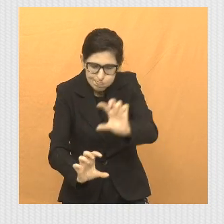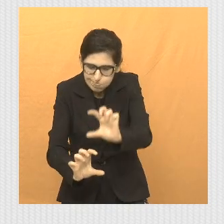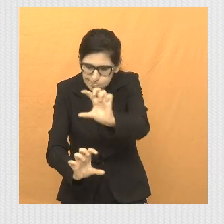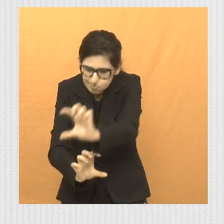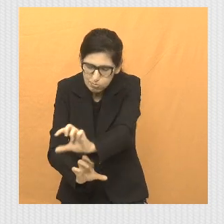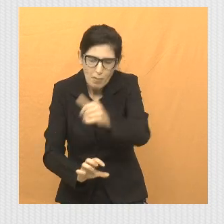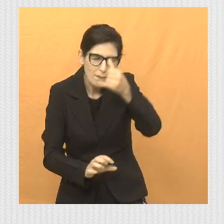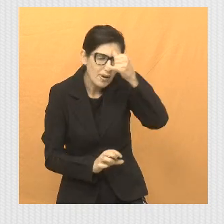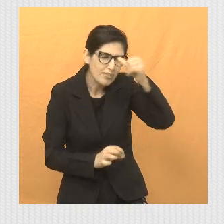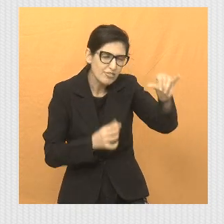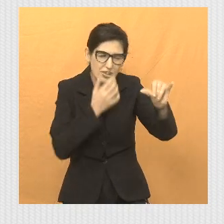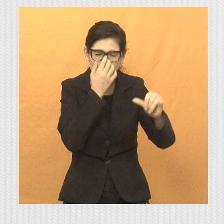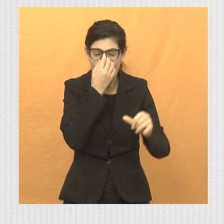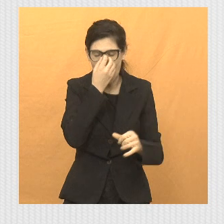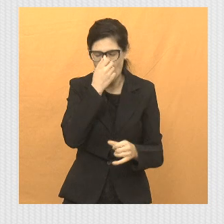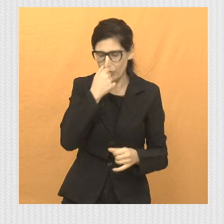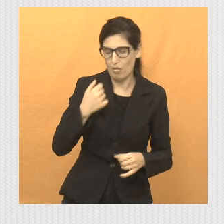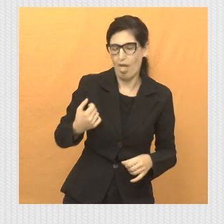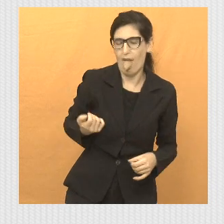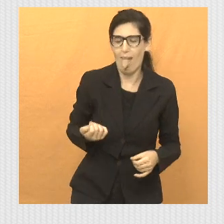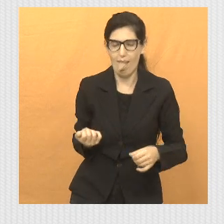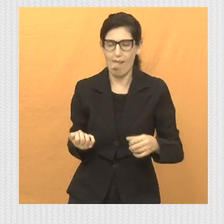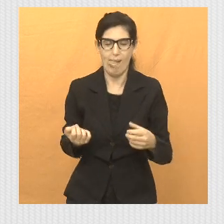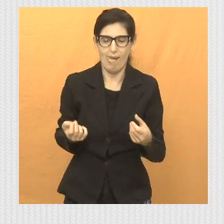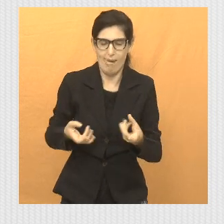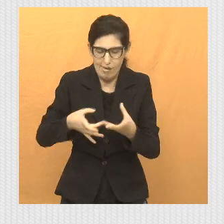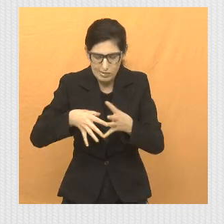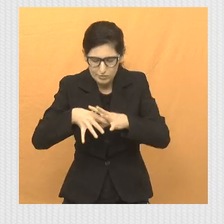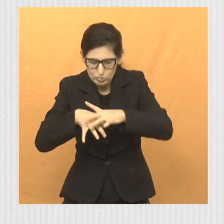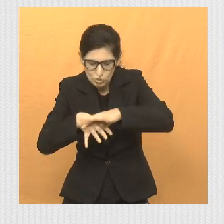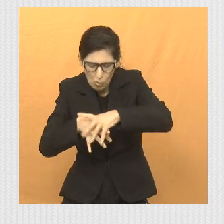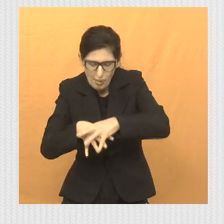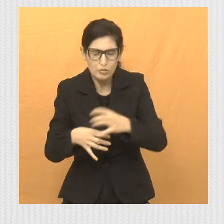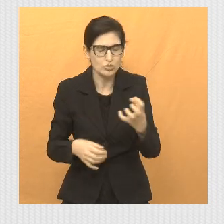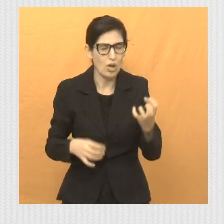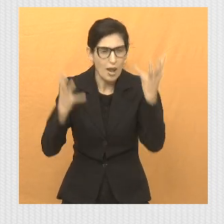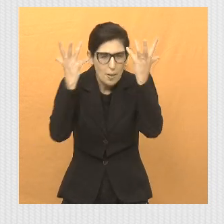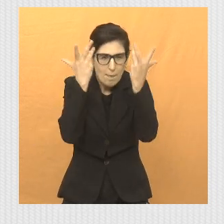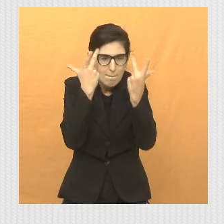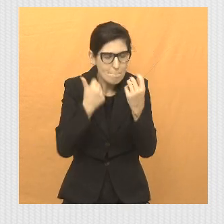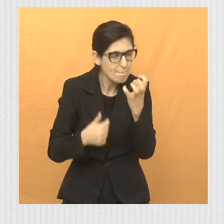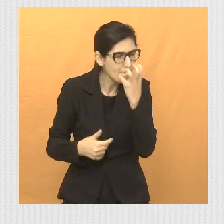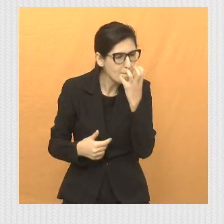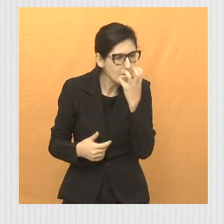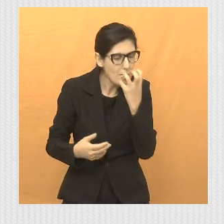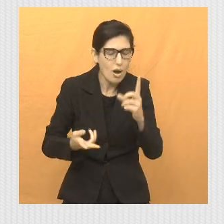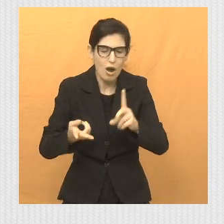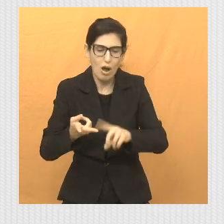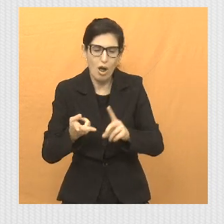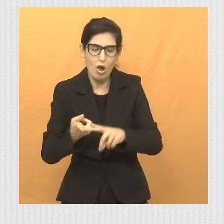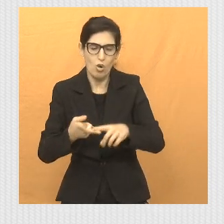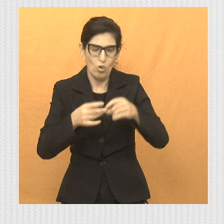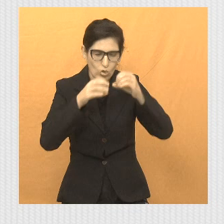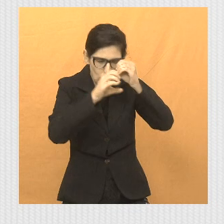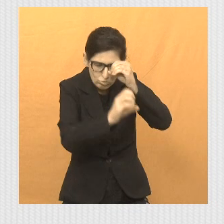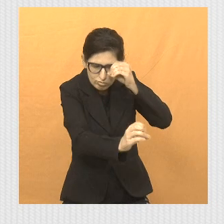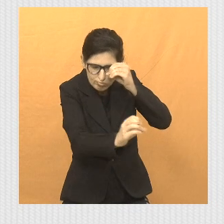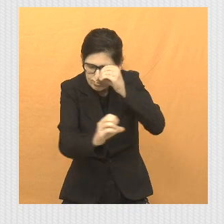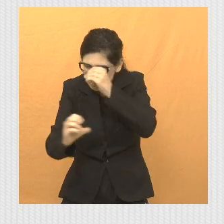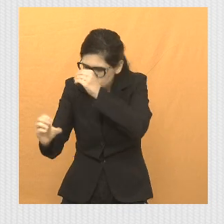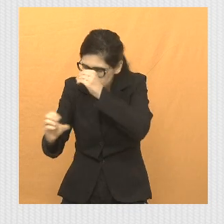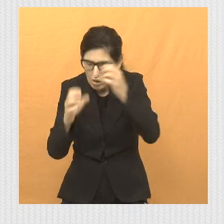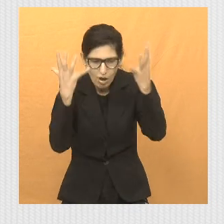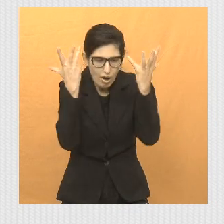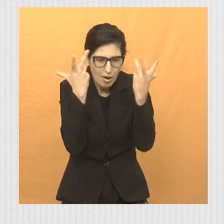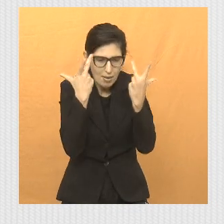de outras zoonoses, observação de animais agressores, vistorias e investigação de zoonoses, imóveis,